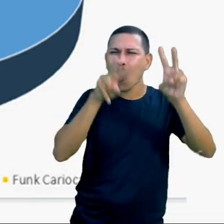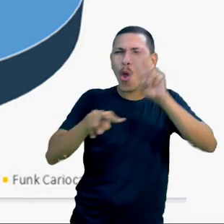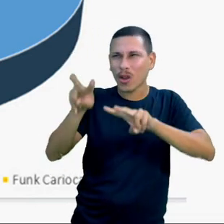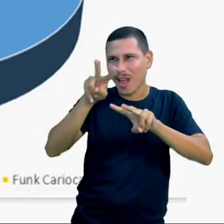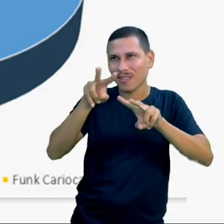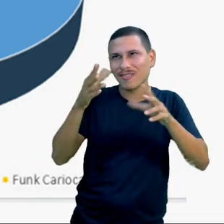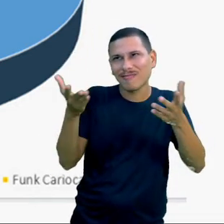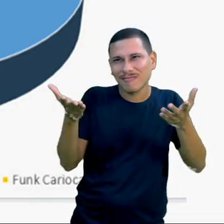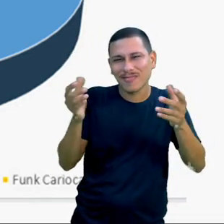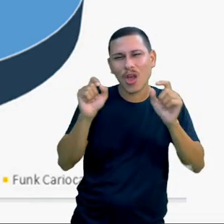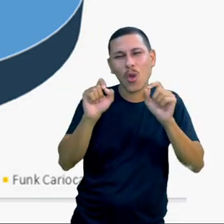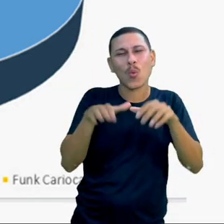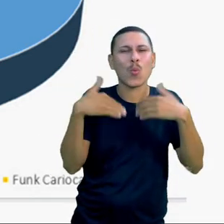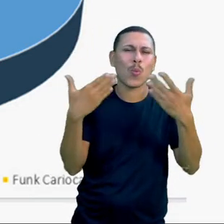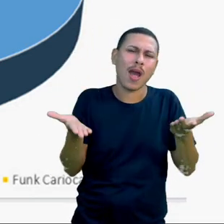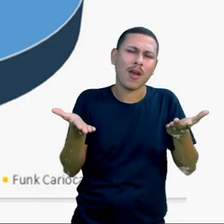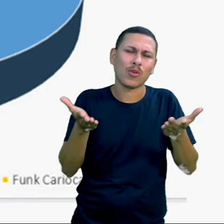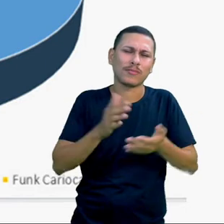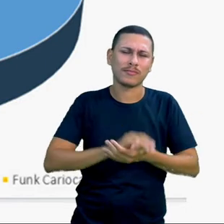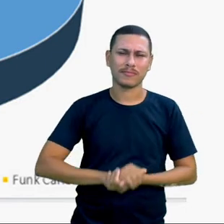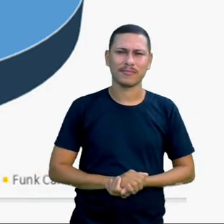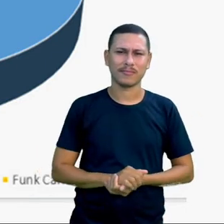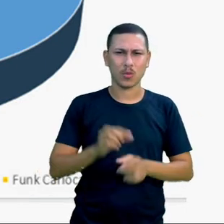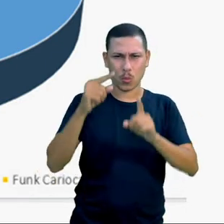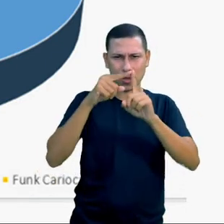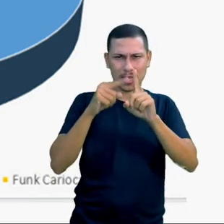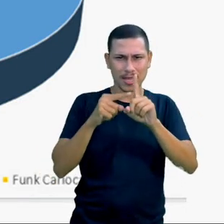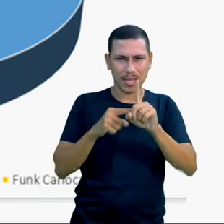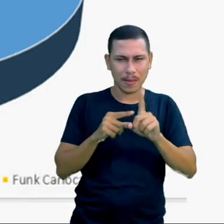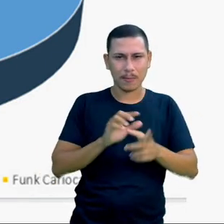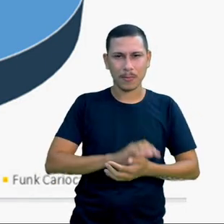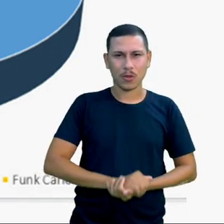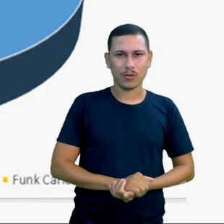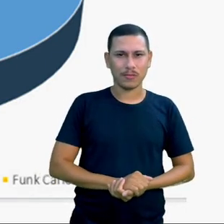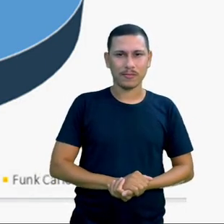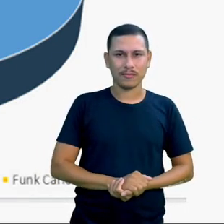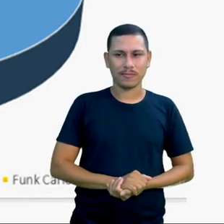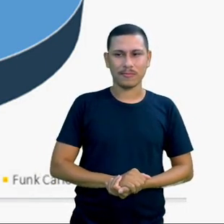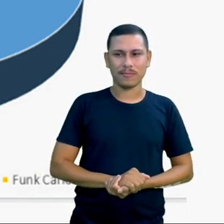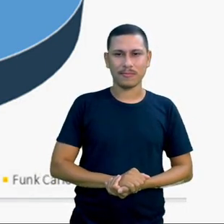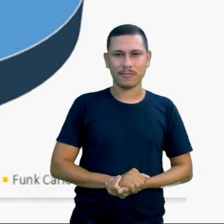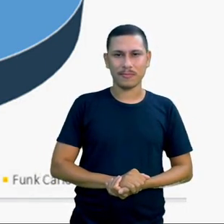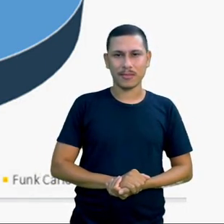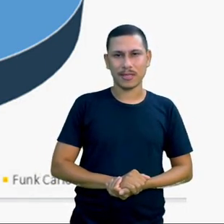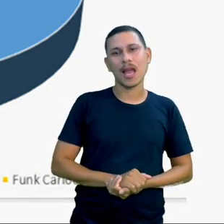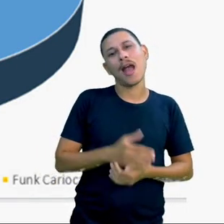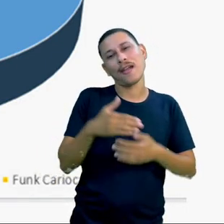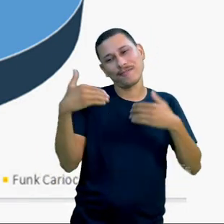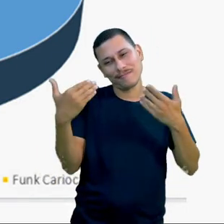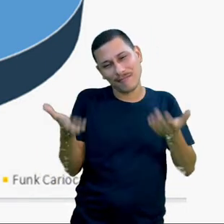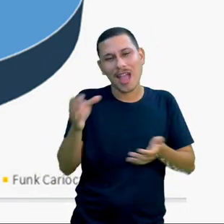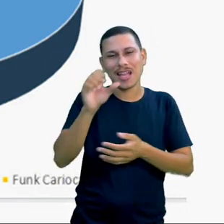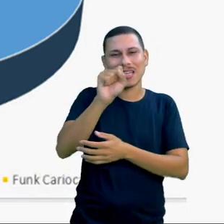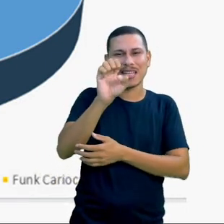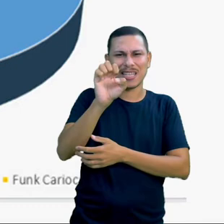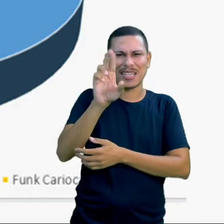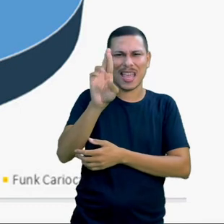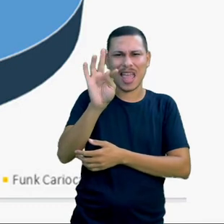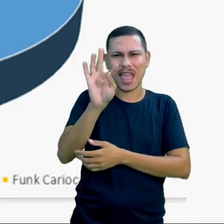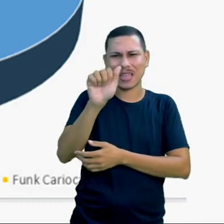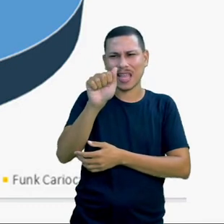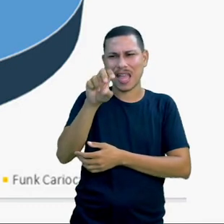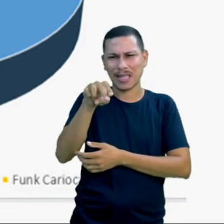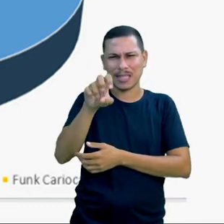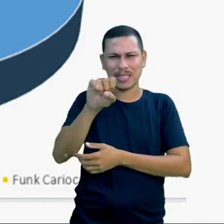Pelo gráfico, será qual foi o gênero? Justamente esse, sertanejo pop.